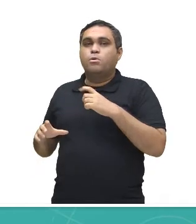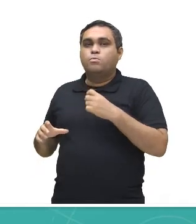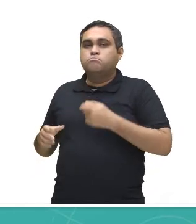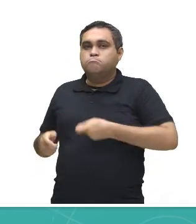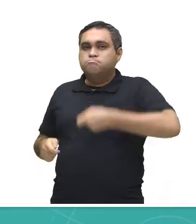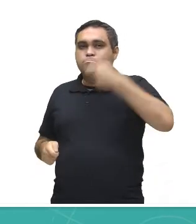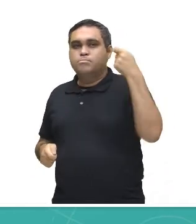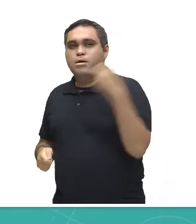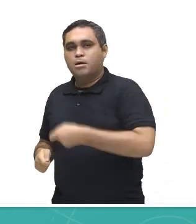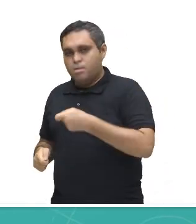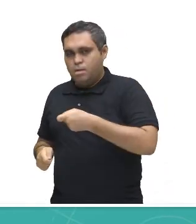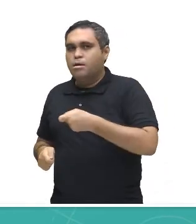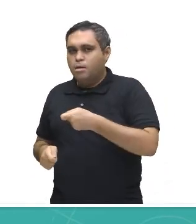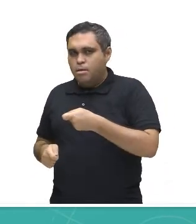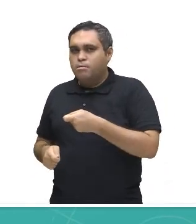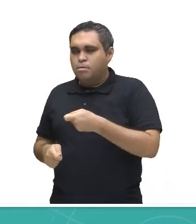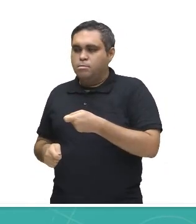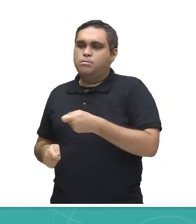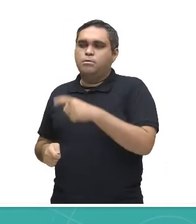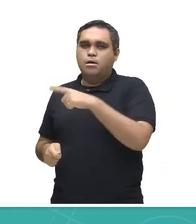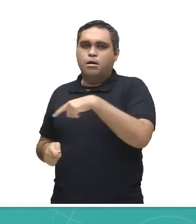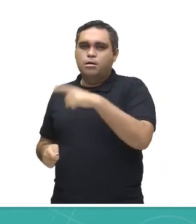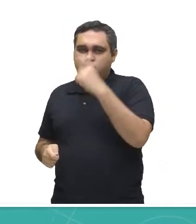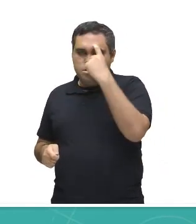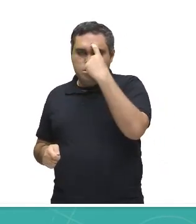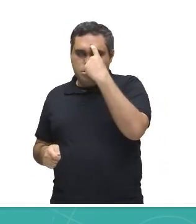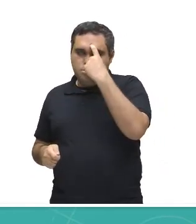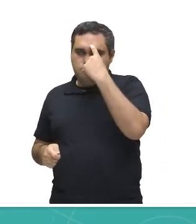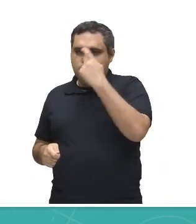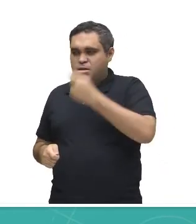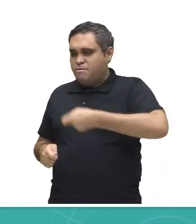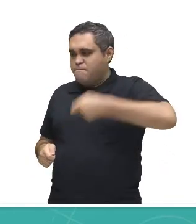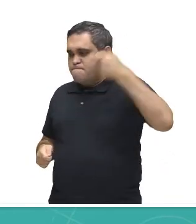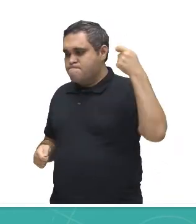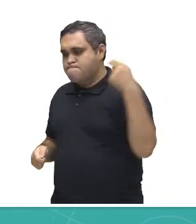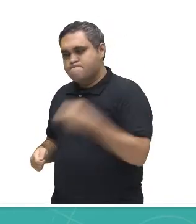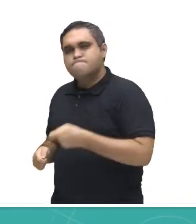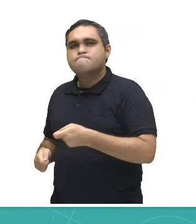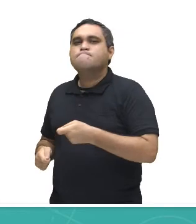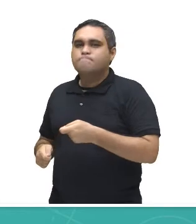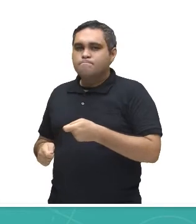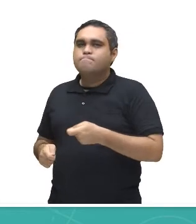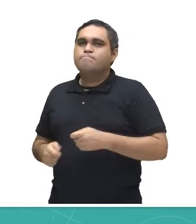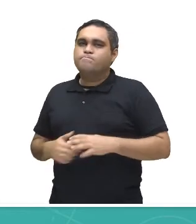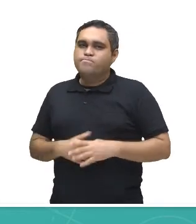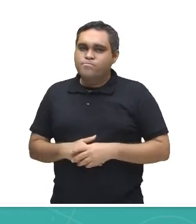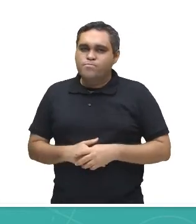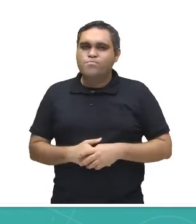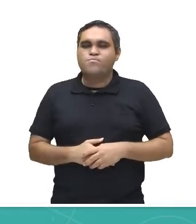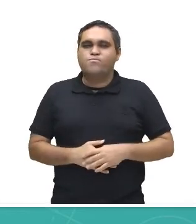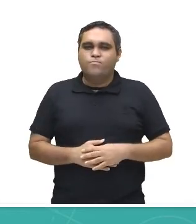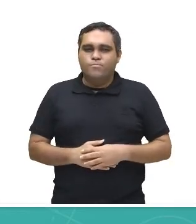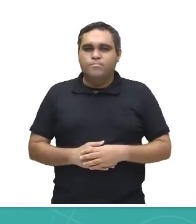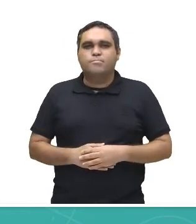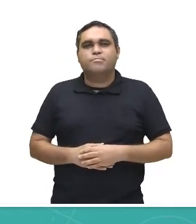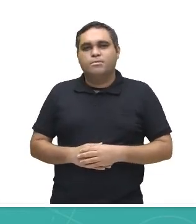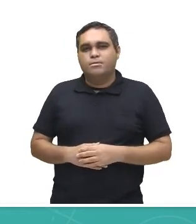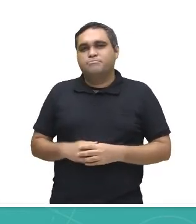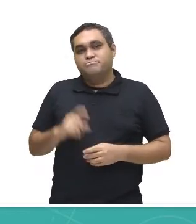mais coercivo. Ou seja, vão arrochar ainda mais um laço sobre